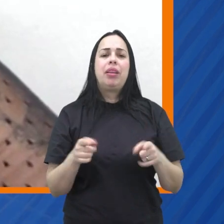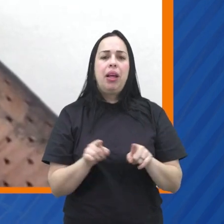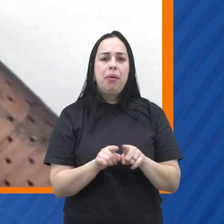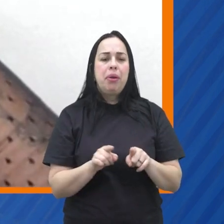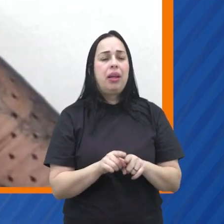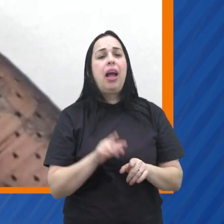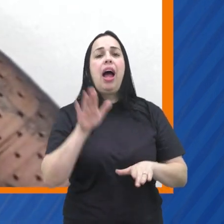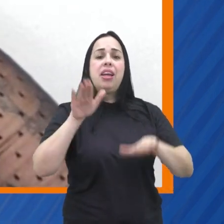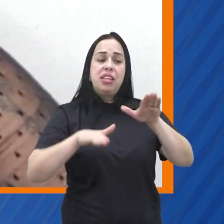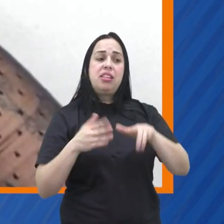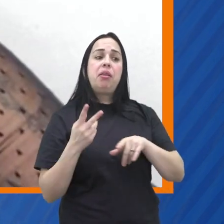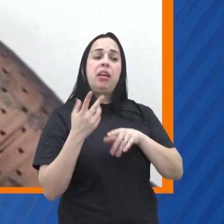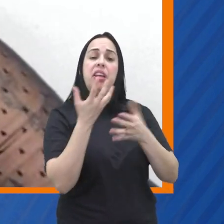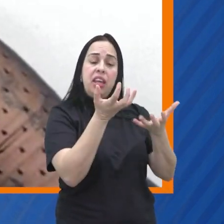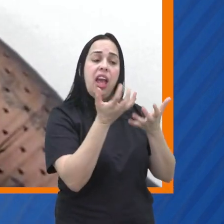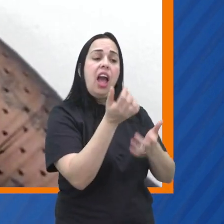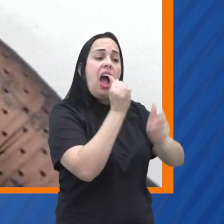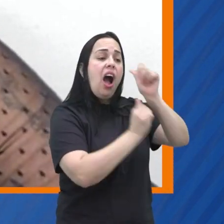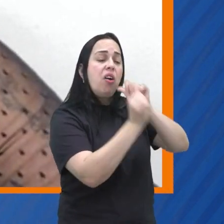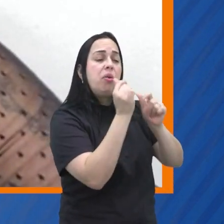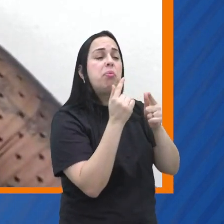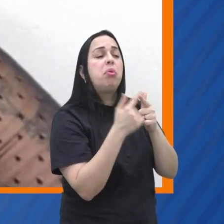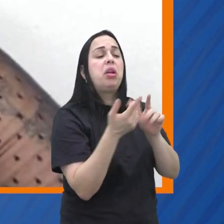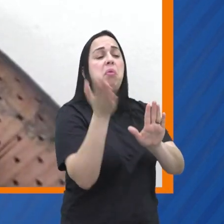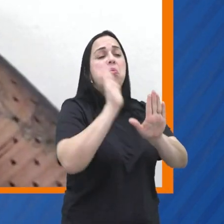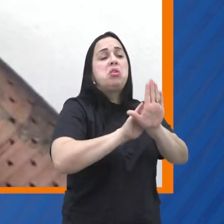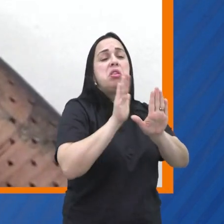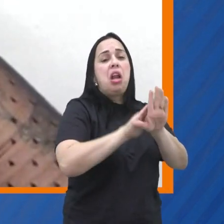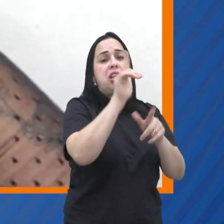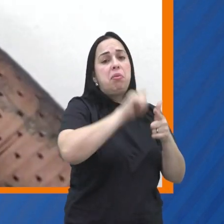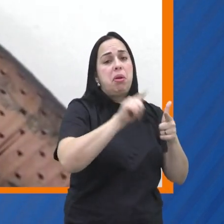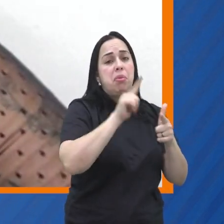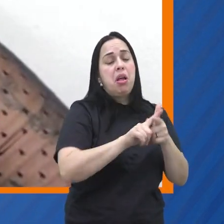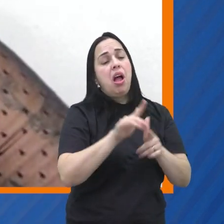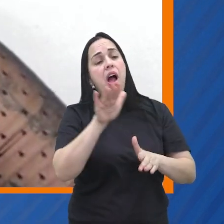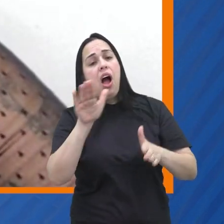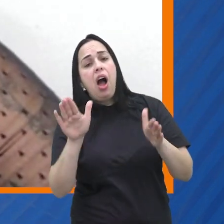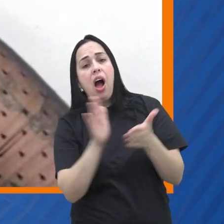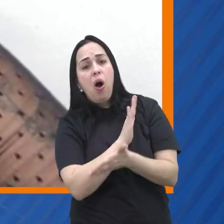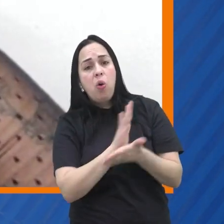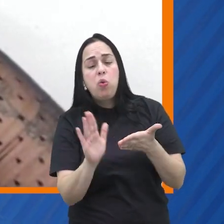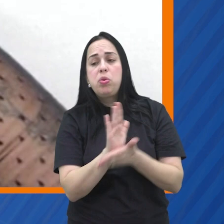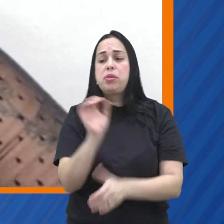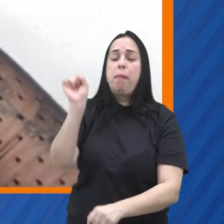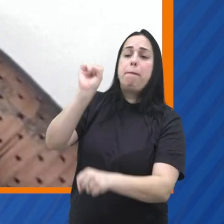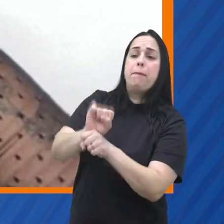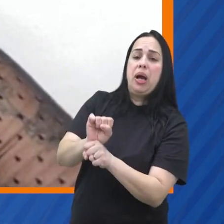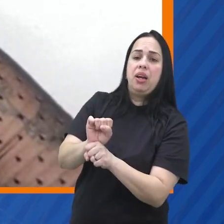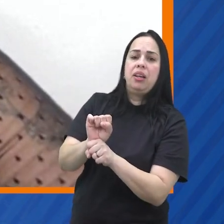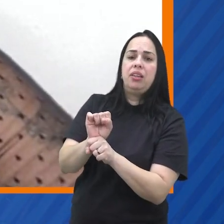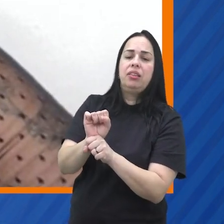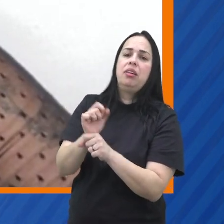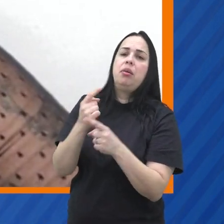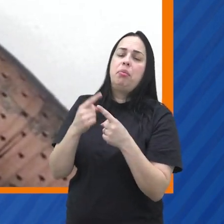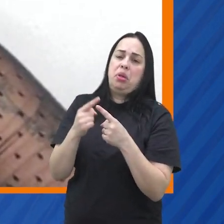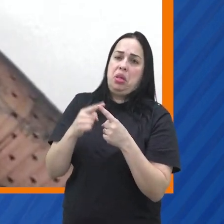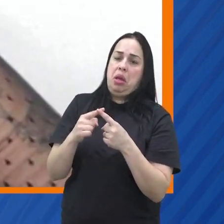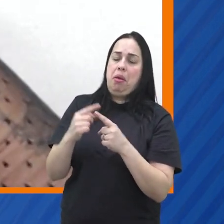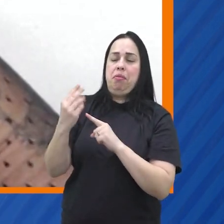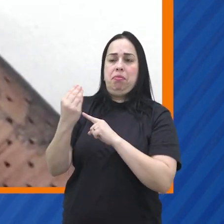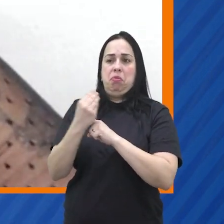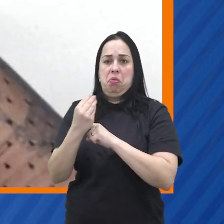o livre do álcool porque de fato tem um problema, tem gente que quer apenas parar alguns meses, tem gente que decide